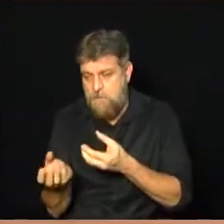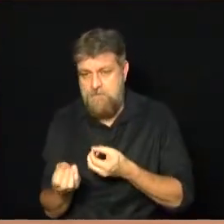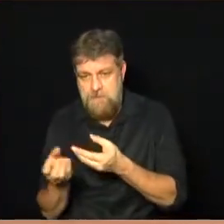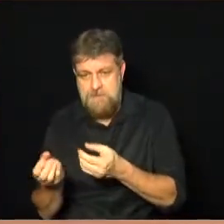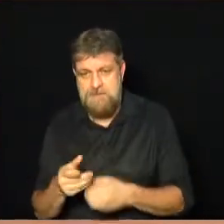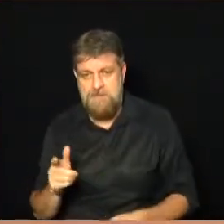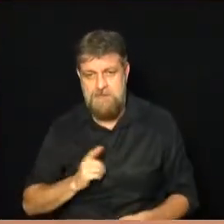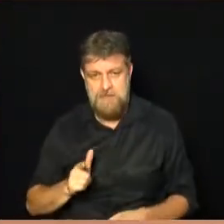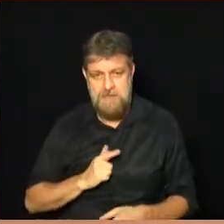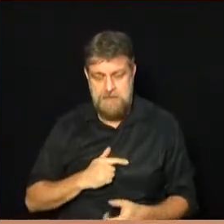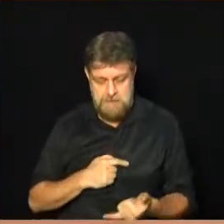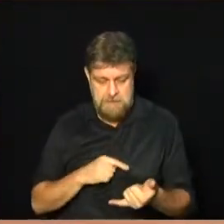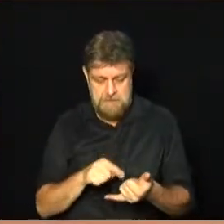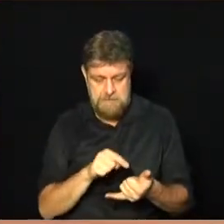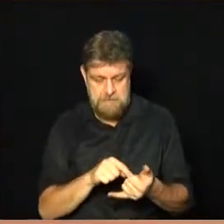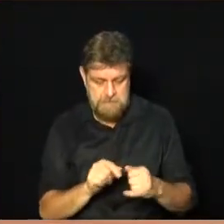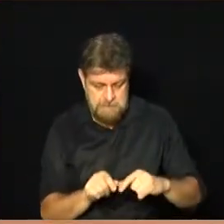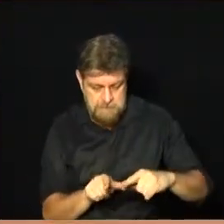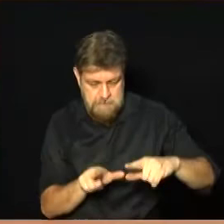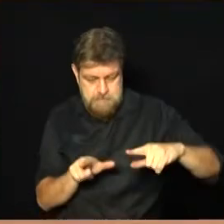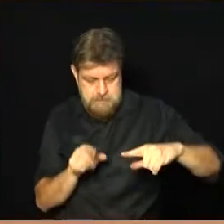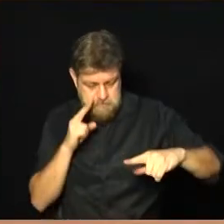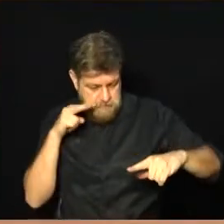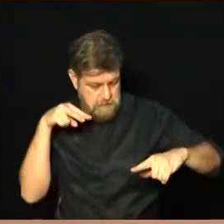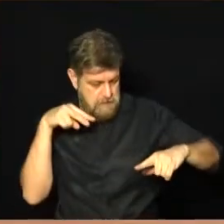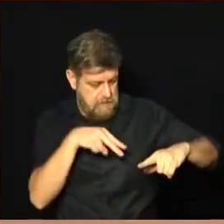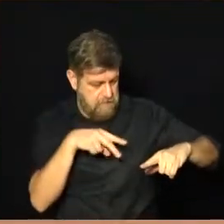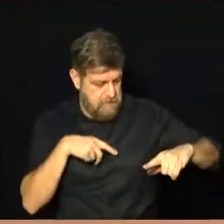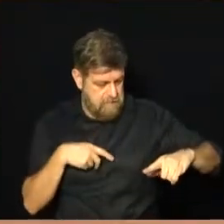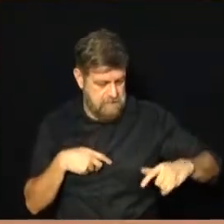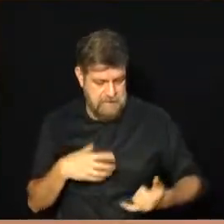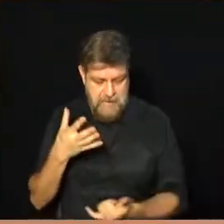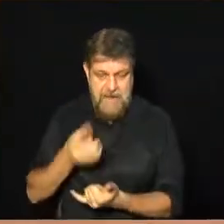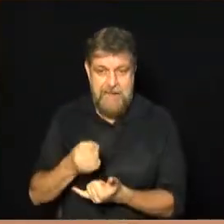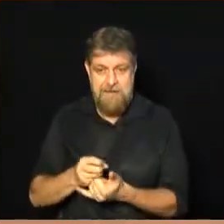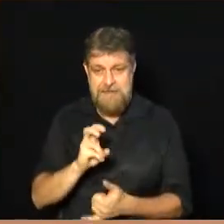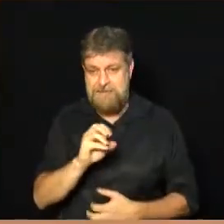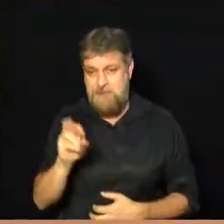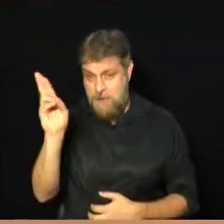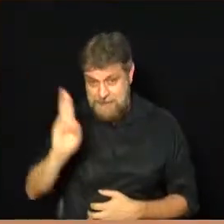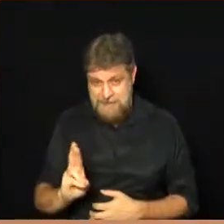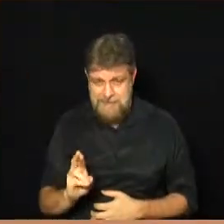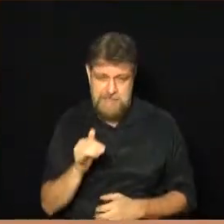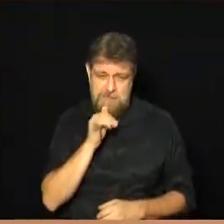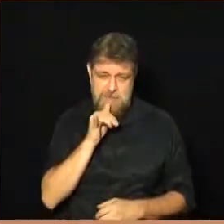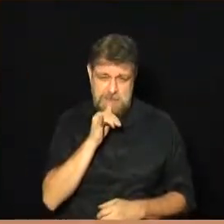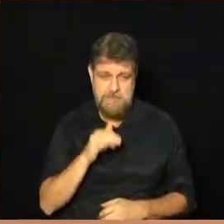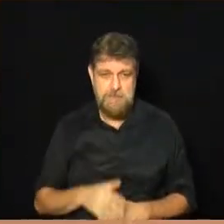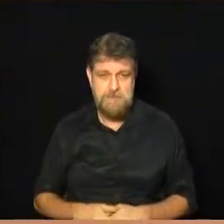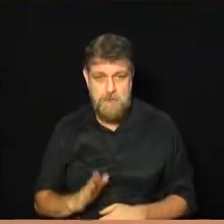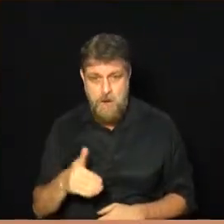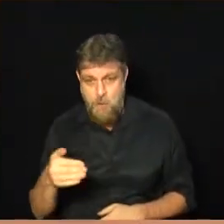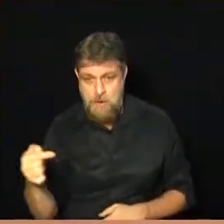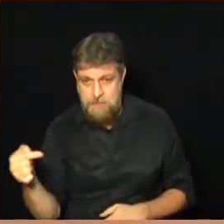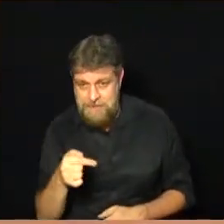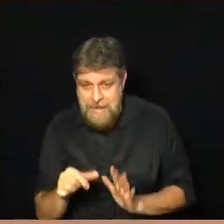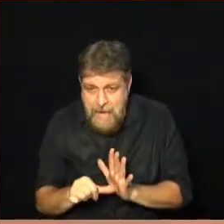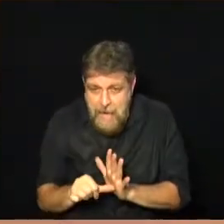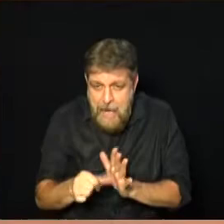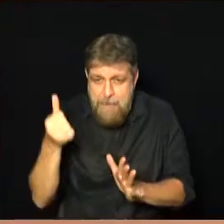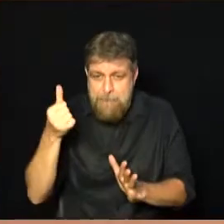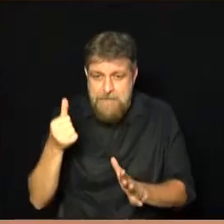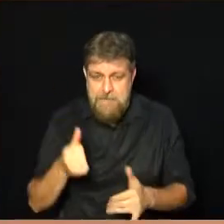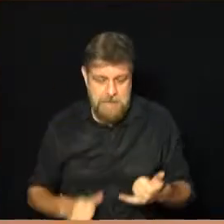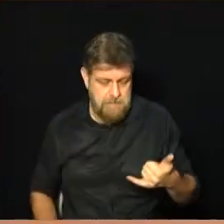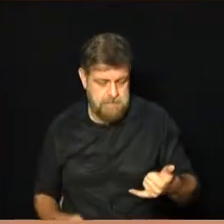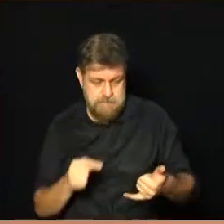uma informação no próprio celular dele, ó, você fez a recarga aqui de R$50, por exemplo. Quando ele fizer a primeira validação,